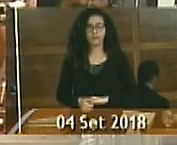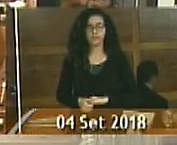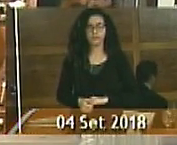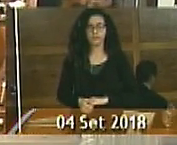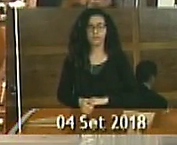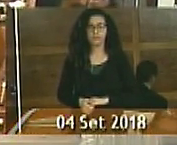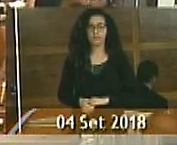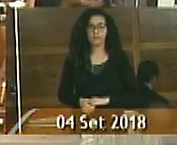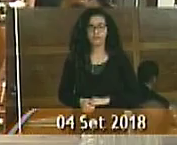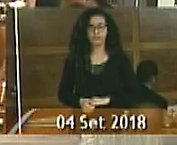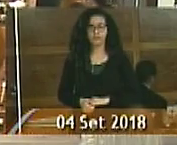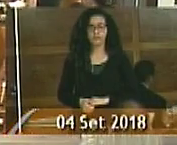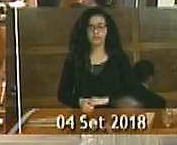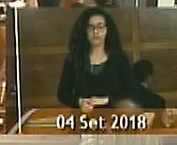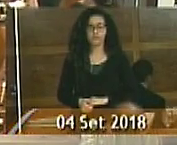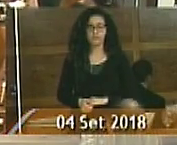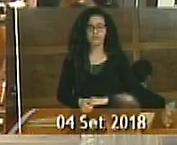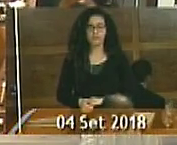Ovo.